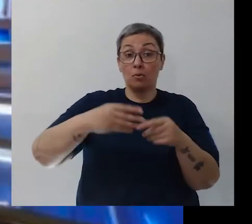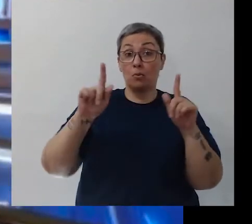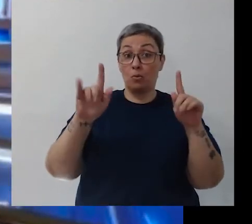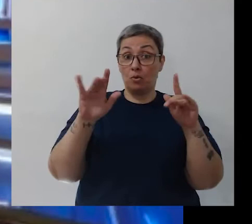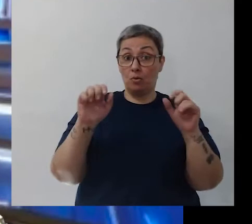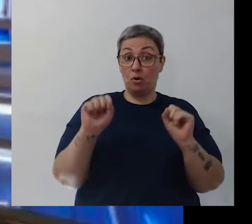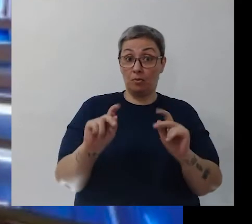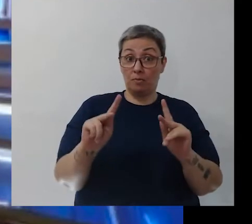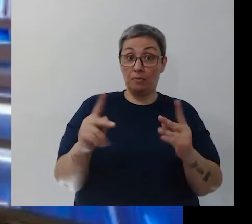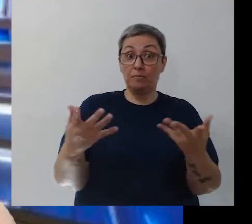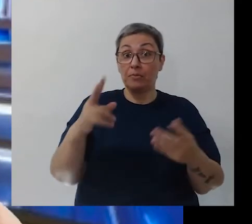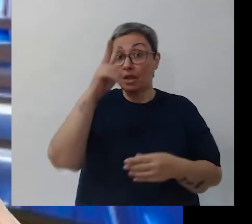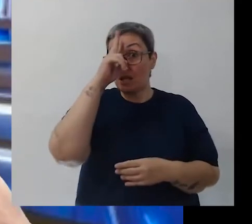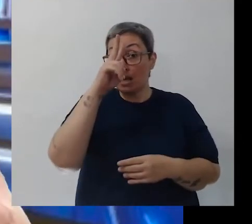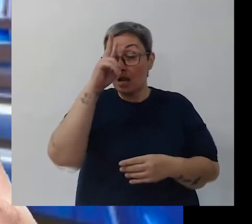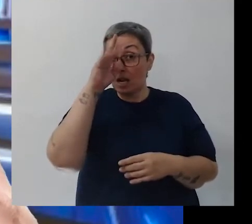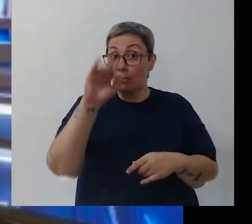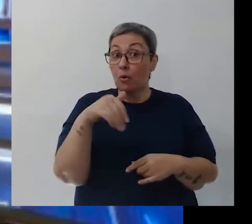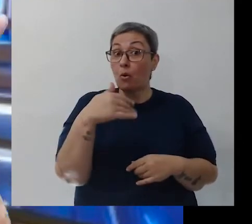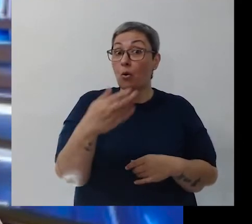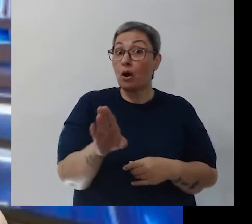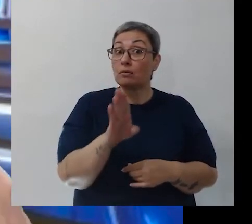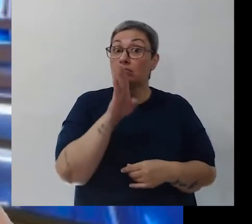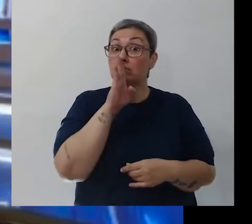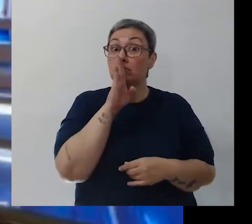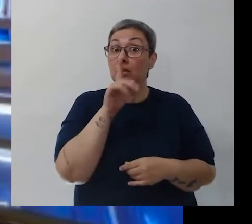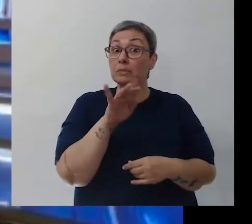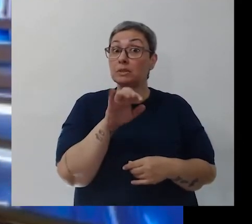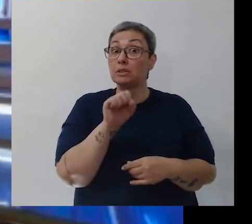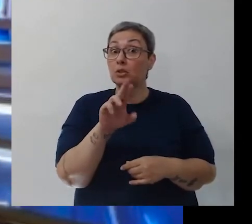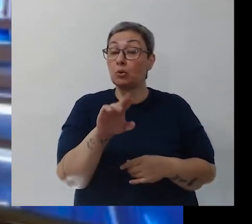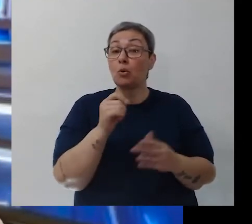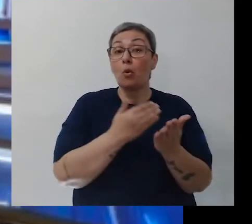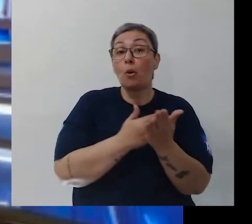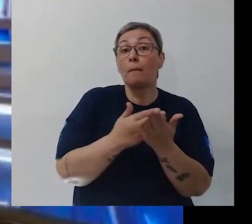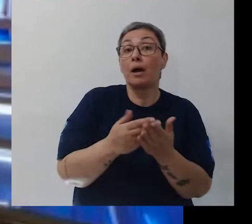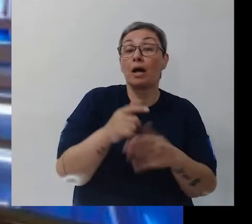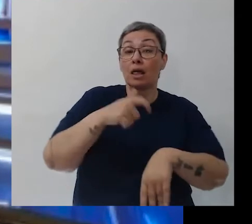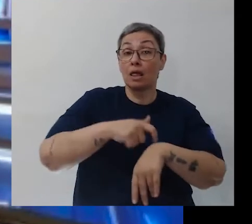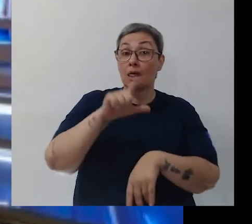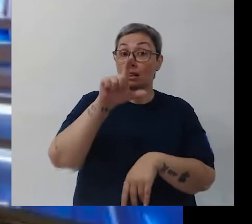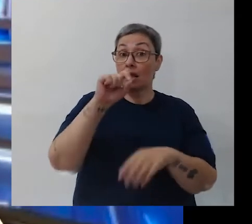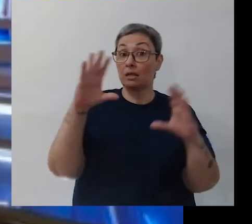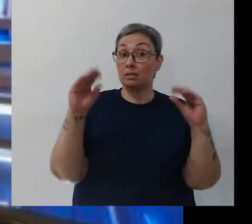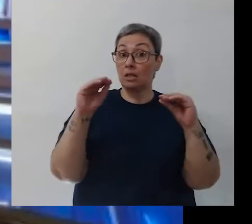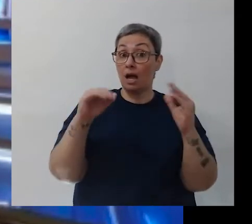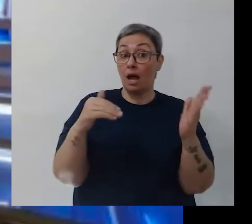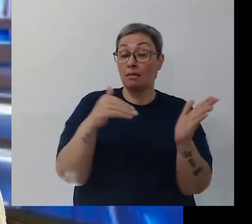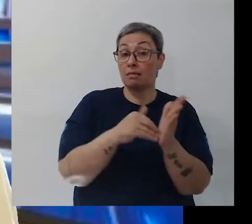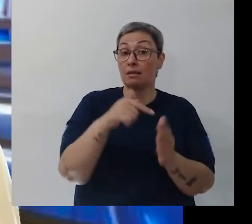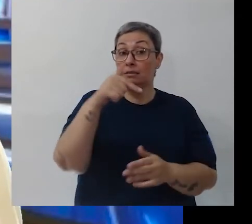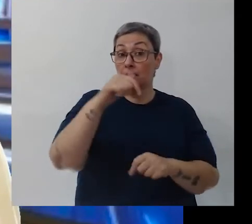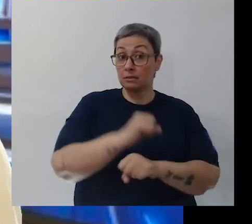Guarulhos, ok? Lembrando que a Lei do Silêncio, ou PSIL, passa a ter início a partir das 22 horas e vai até às 7 da